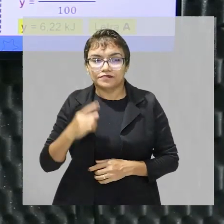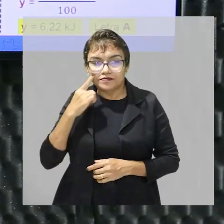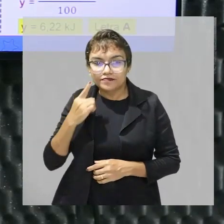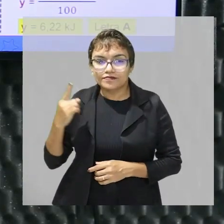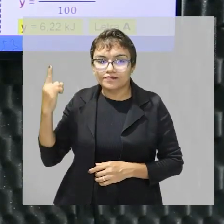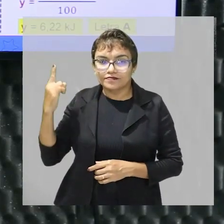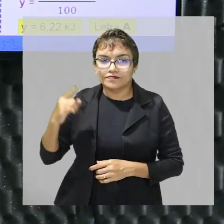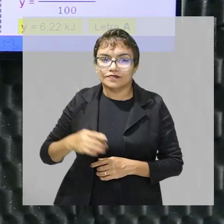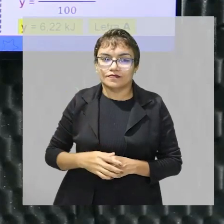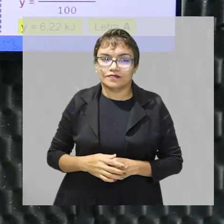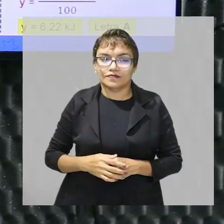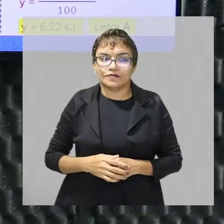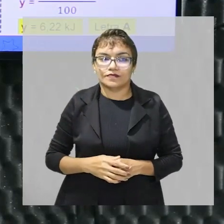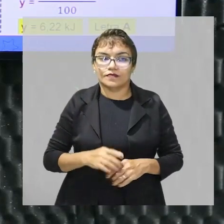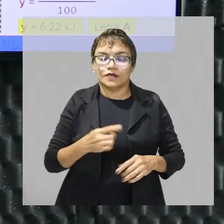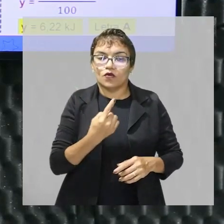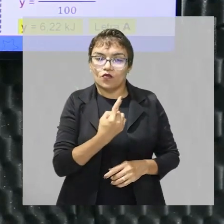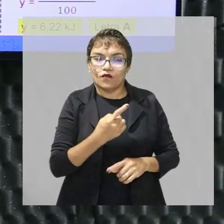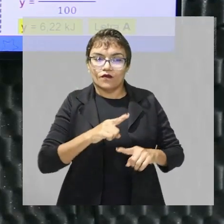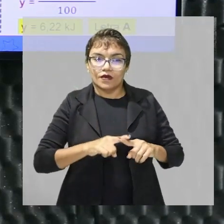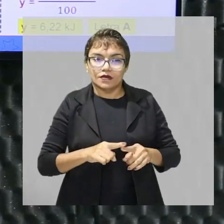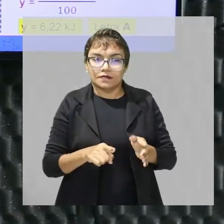Ou seja, o valor vai ser de